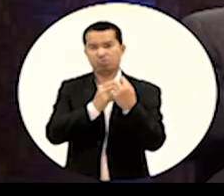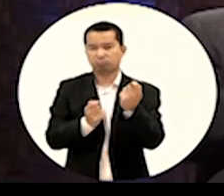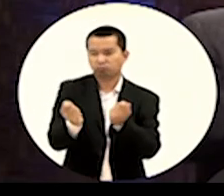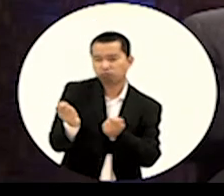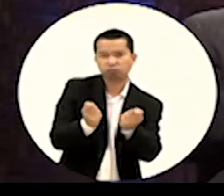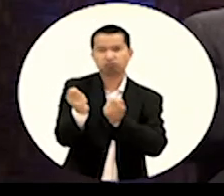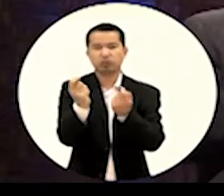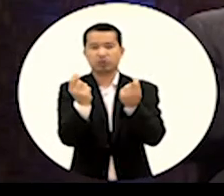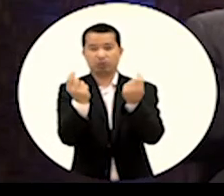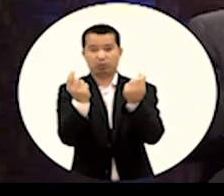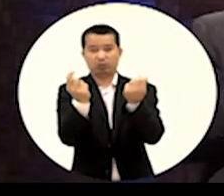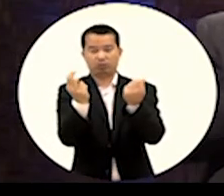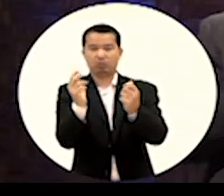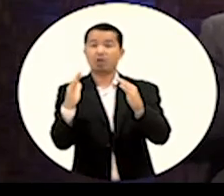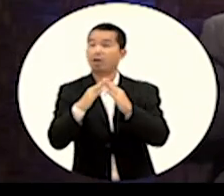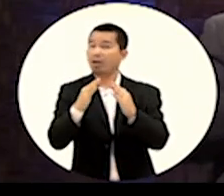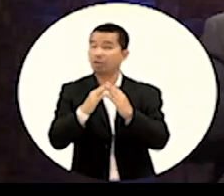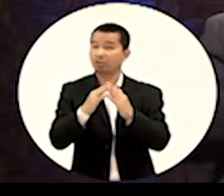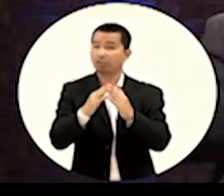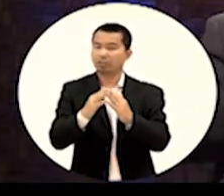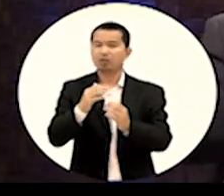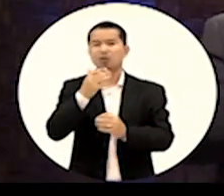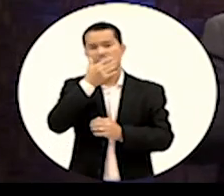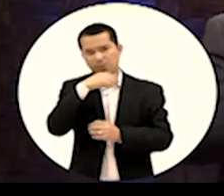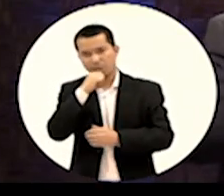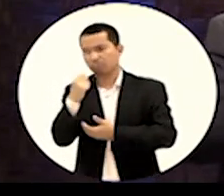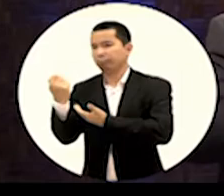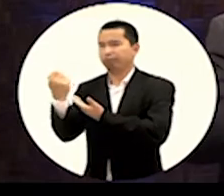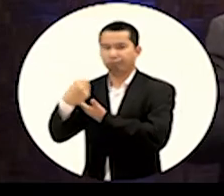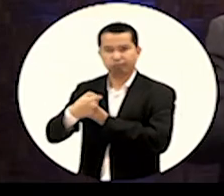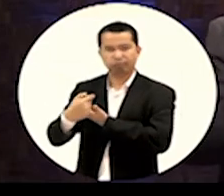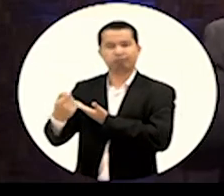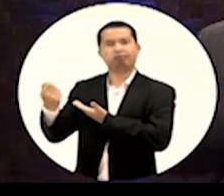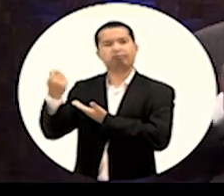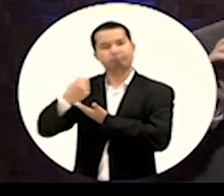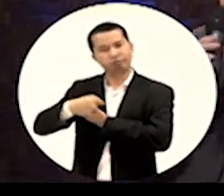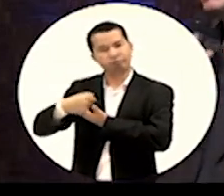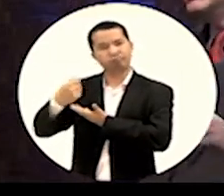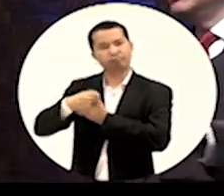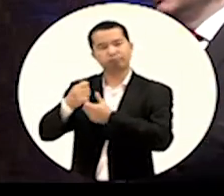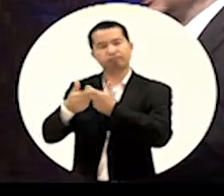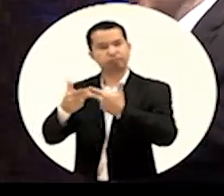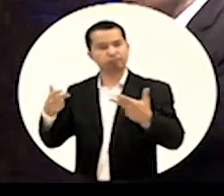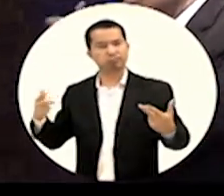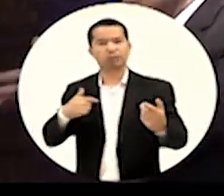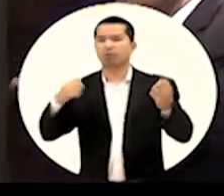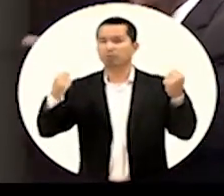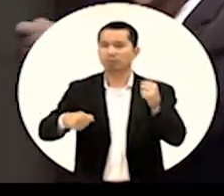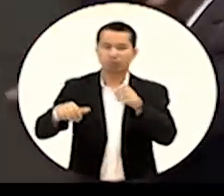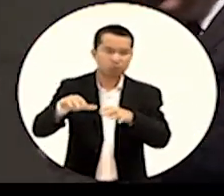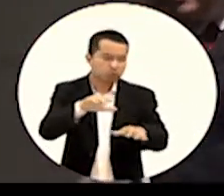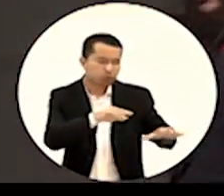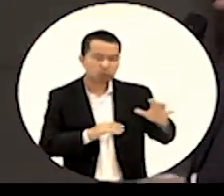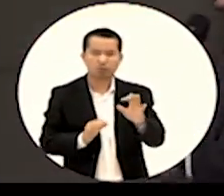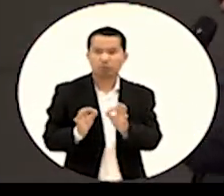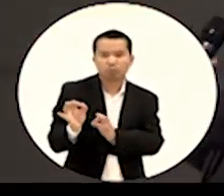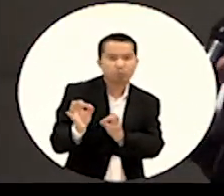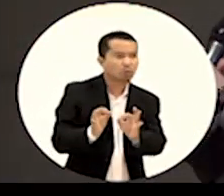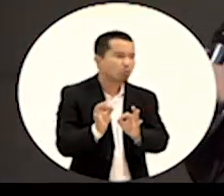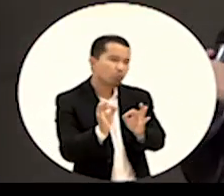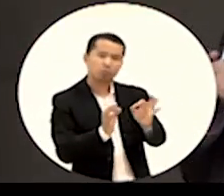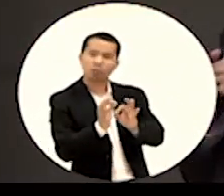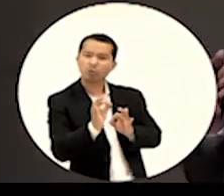eu fiquei responsável pela administração financeira da casa, então a gente recebia a pensão que o papai dava